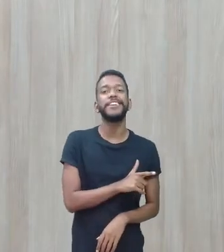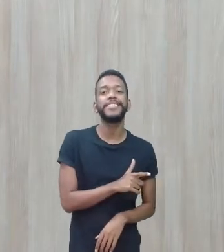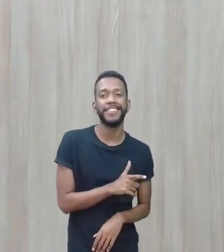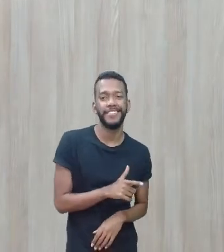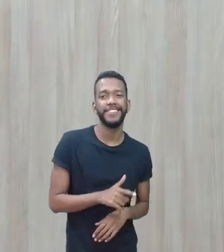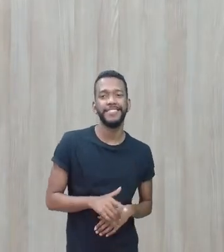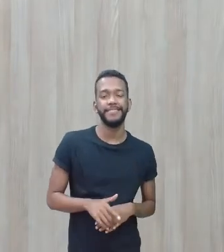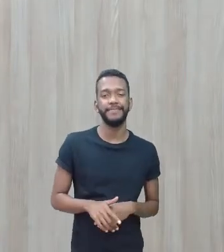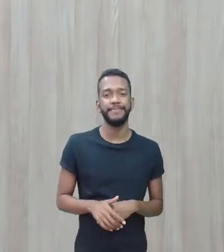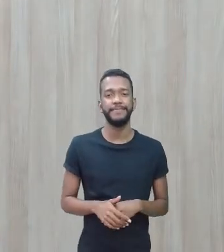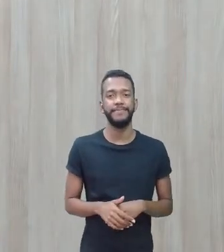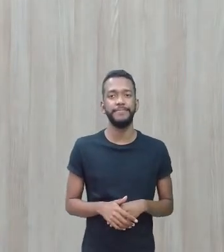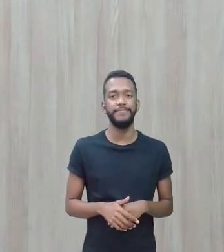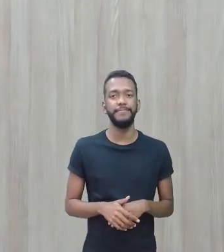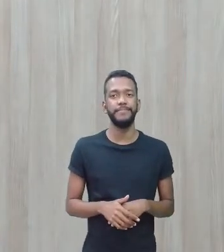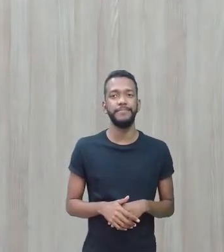força.